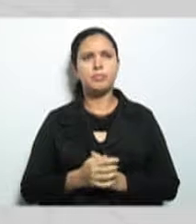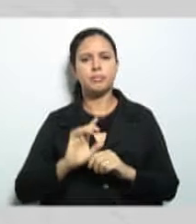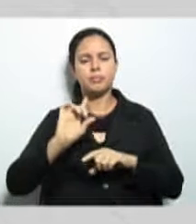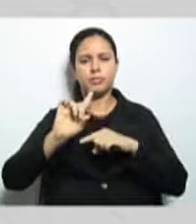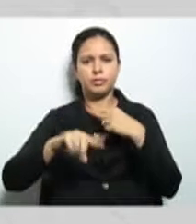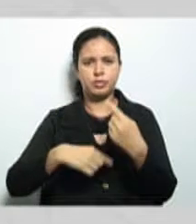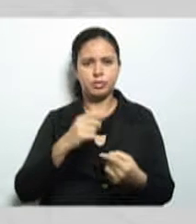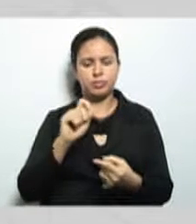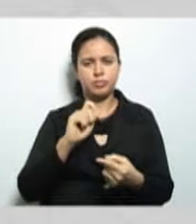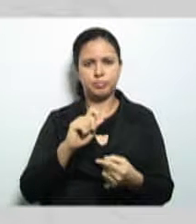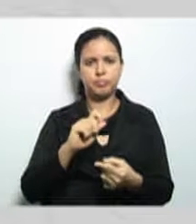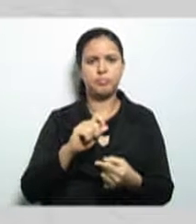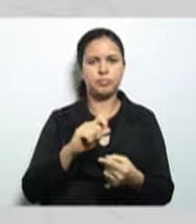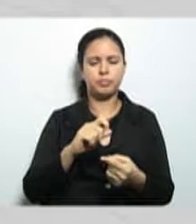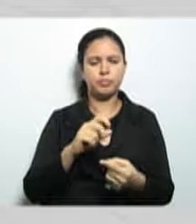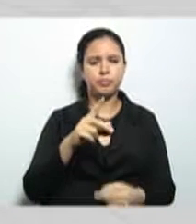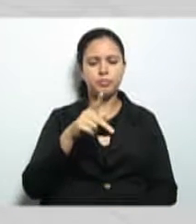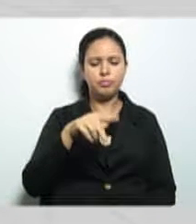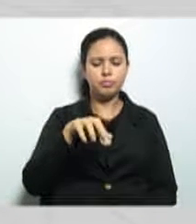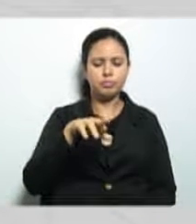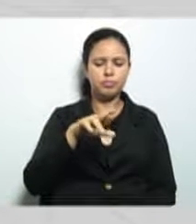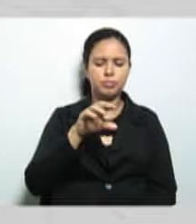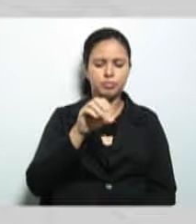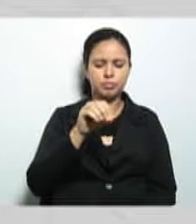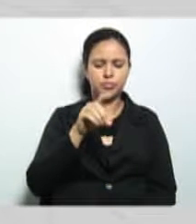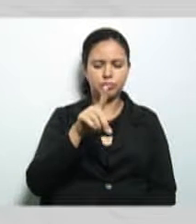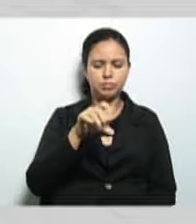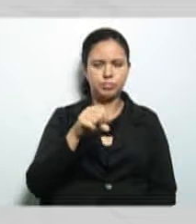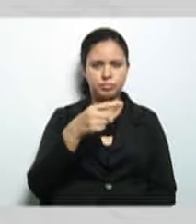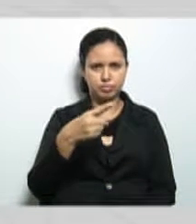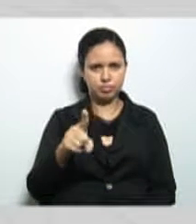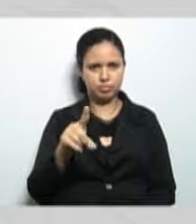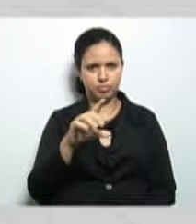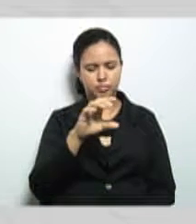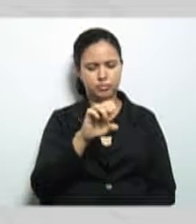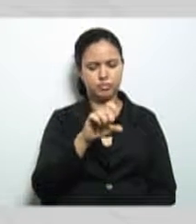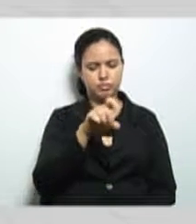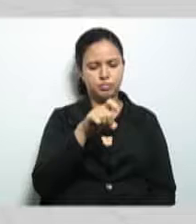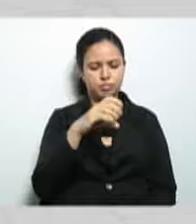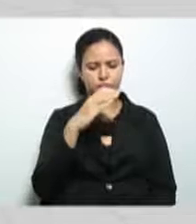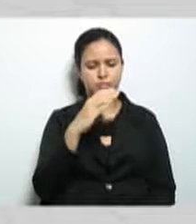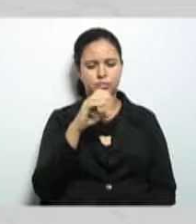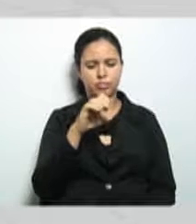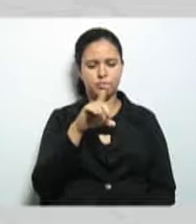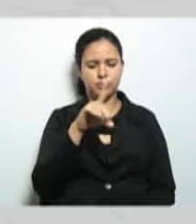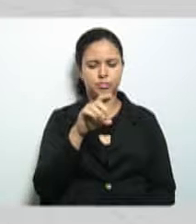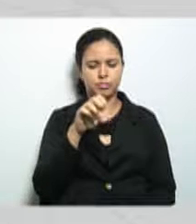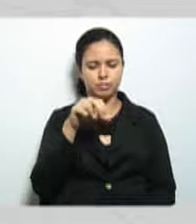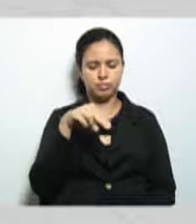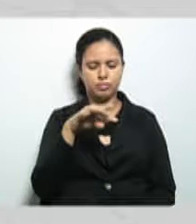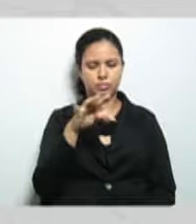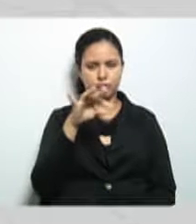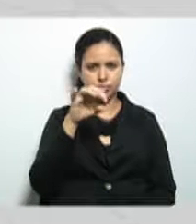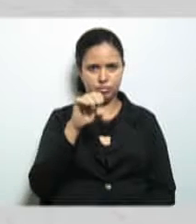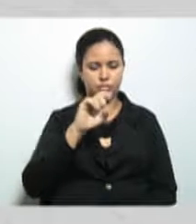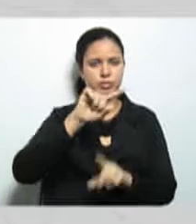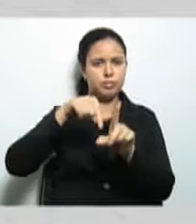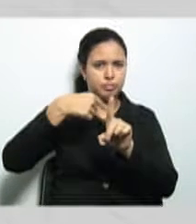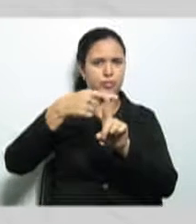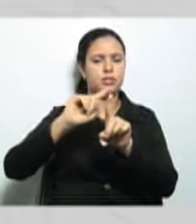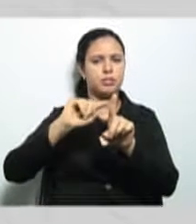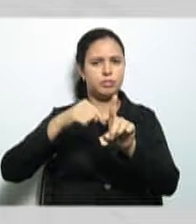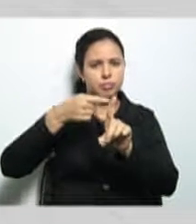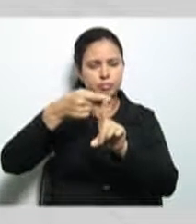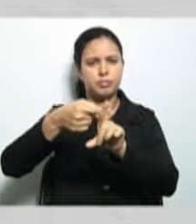Depois, a produção excedente. A gente produz além do que é necessário para a gente sobreviver. Enquanto nos outros modelos a gente